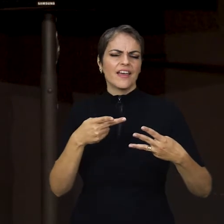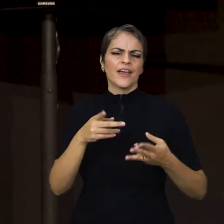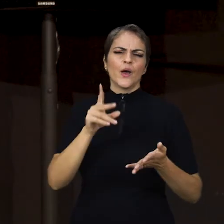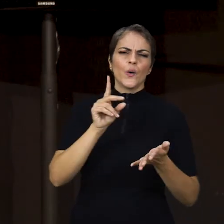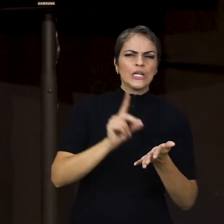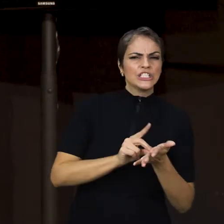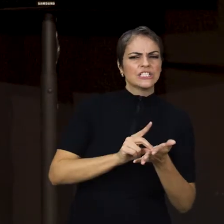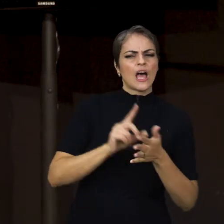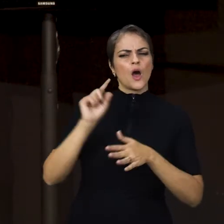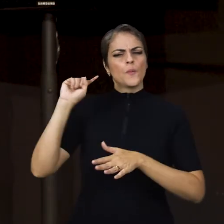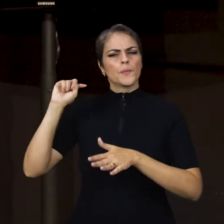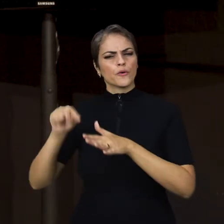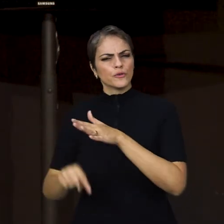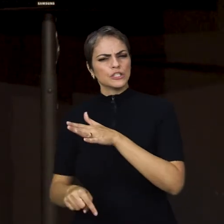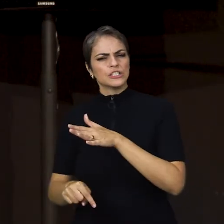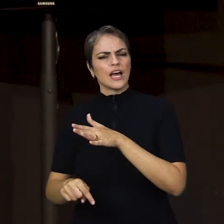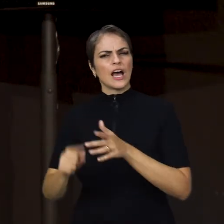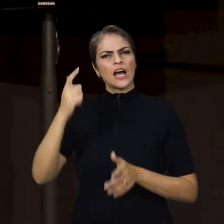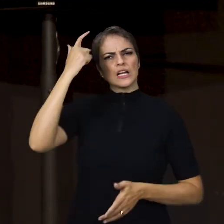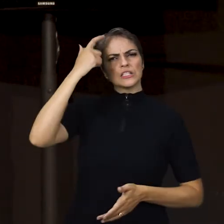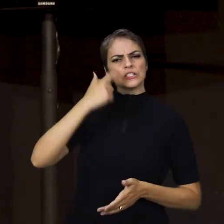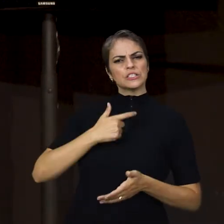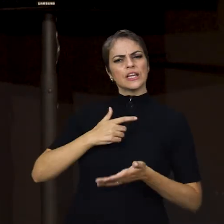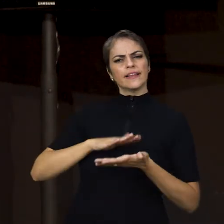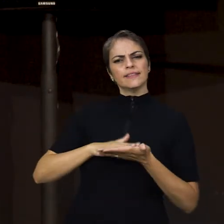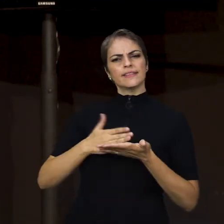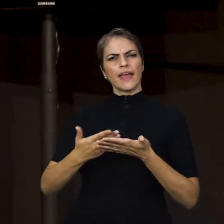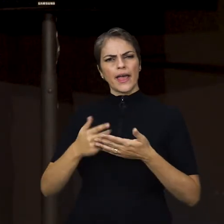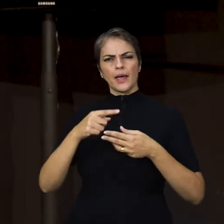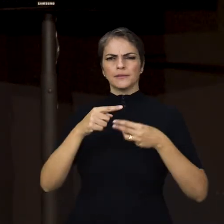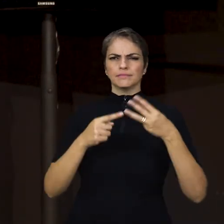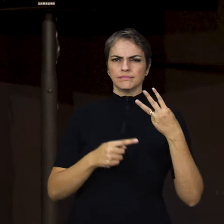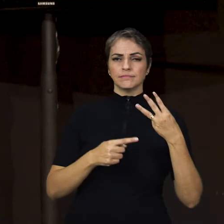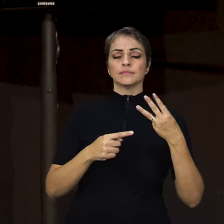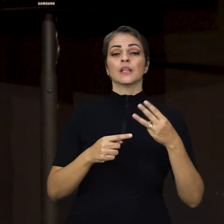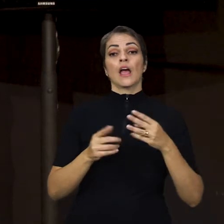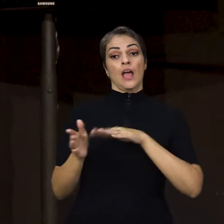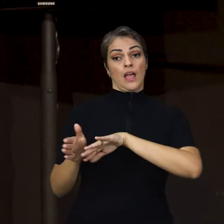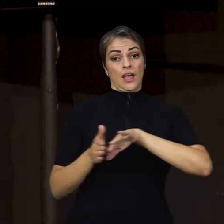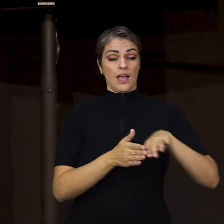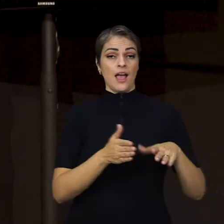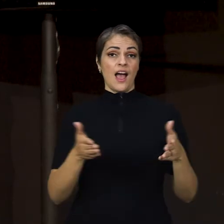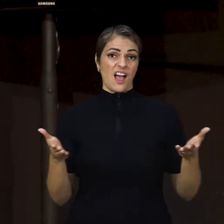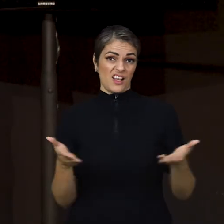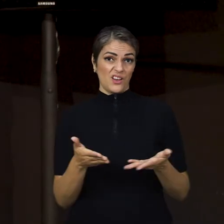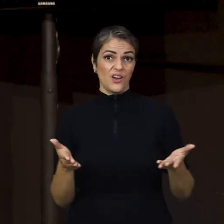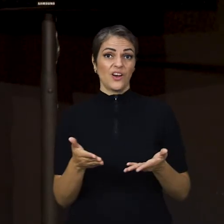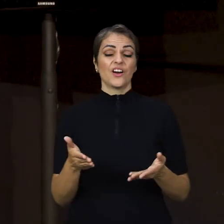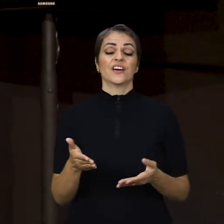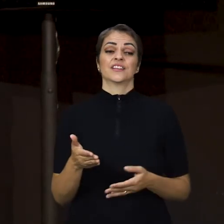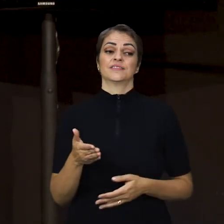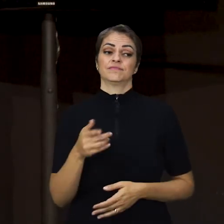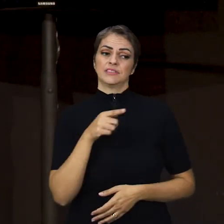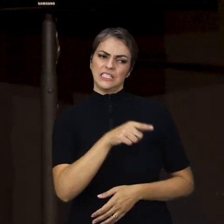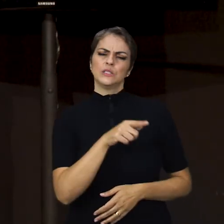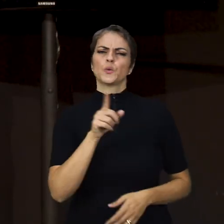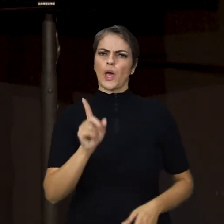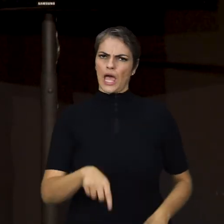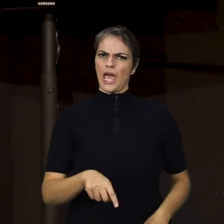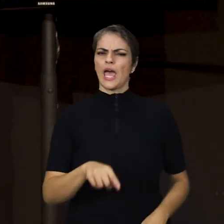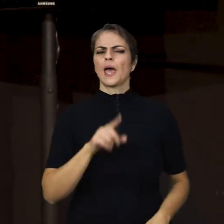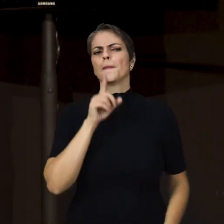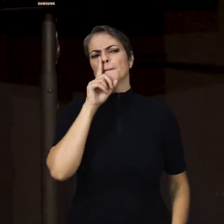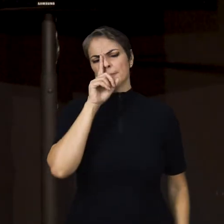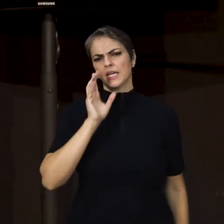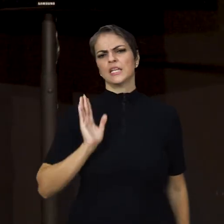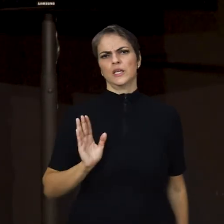originalidade, profundidade e o risco do próprio intérprete, esses são perigos que, se nós desconsiderarmos, provavelmente